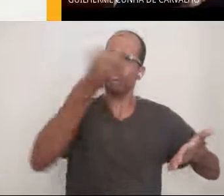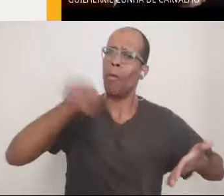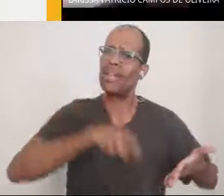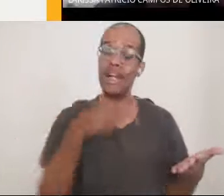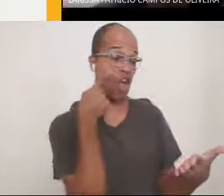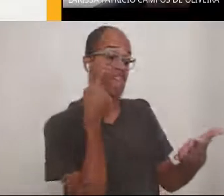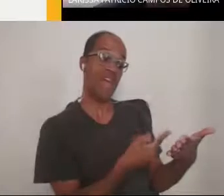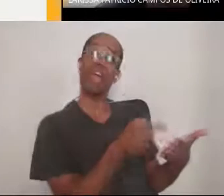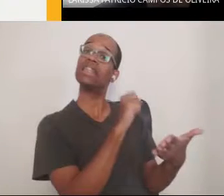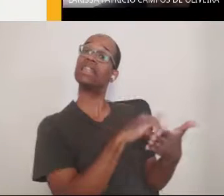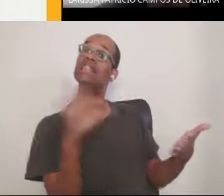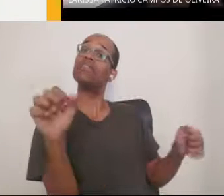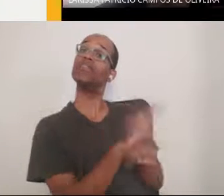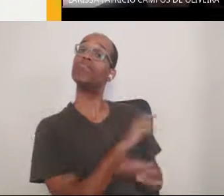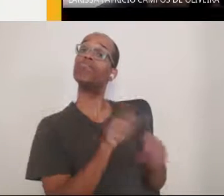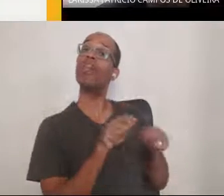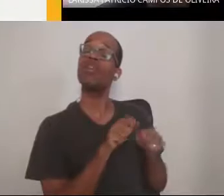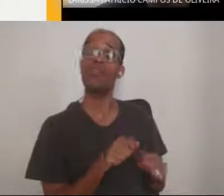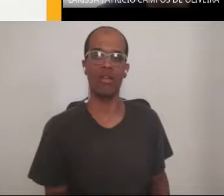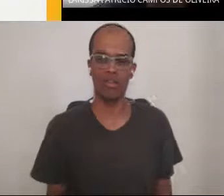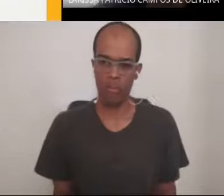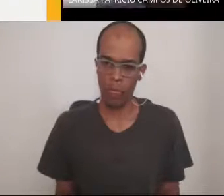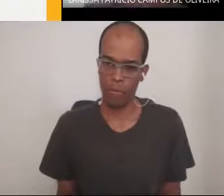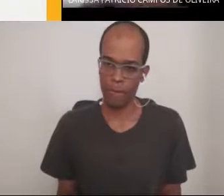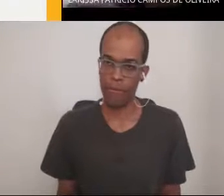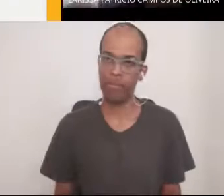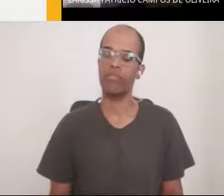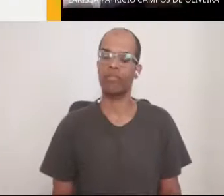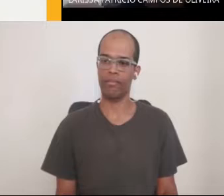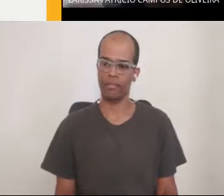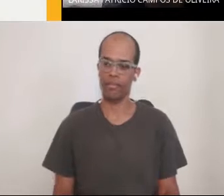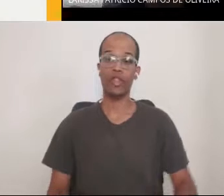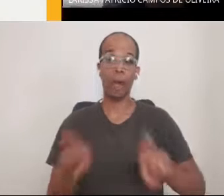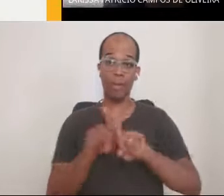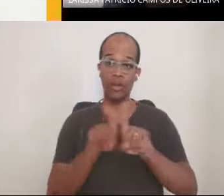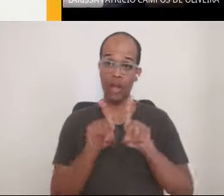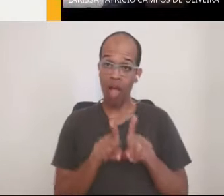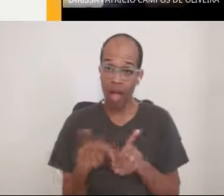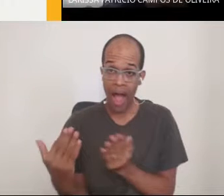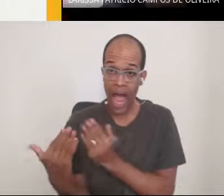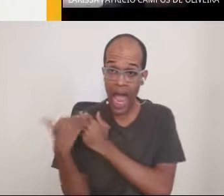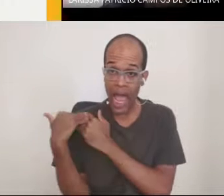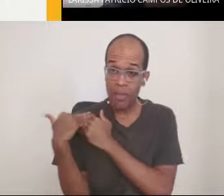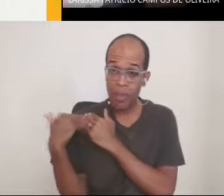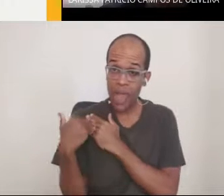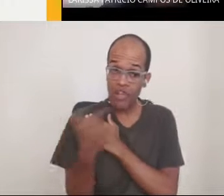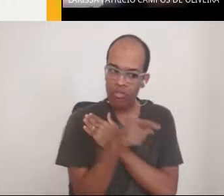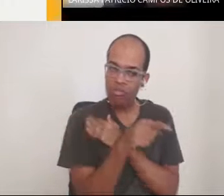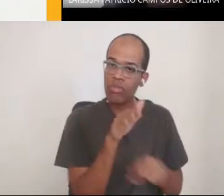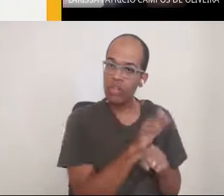precisa ver se ele está fazendo, né? E nesse momento... se está entregando, né? Porque, assim, essa responsabilidade pelos